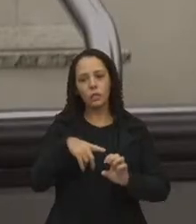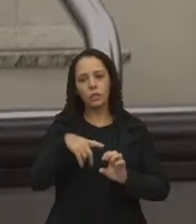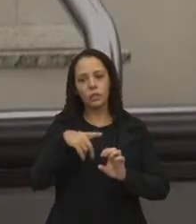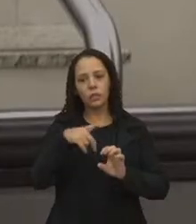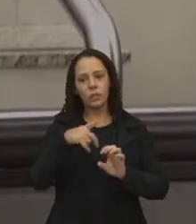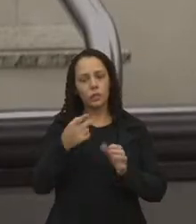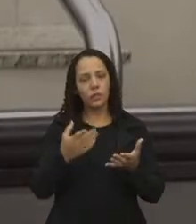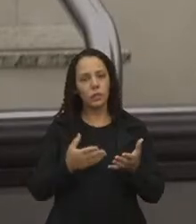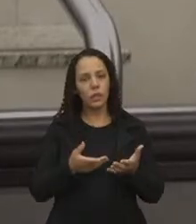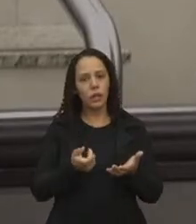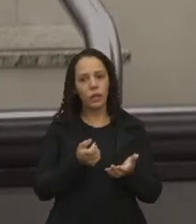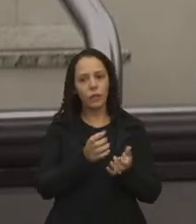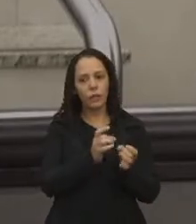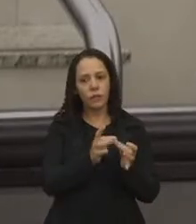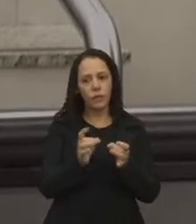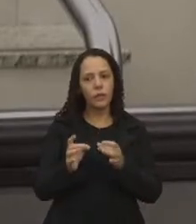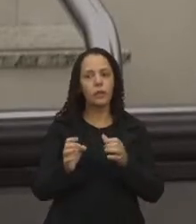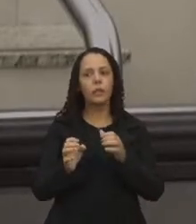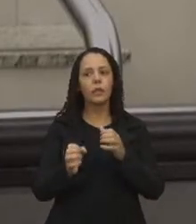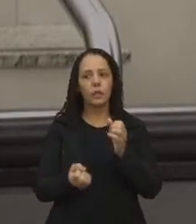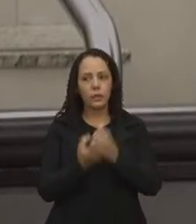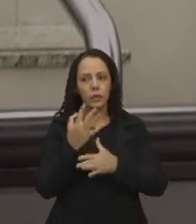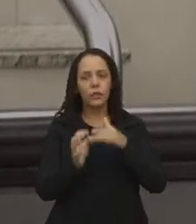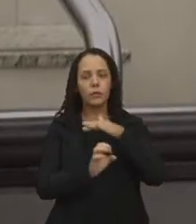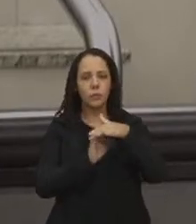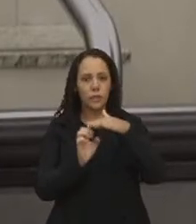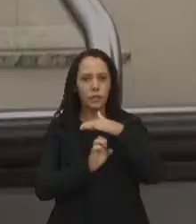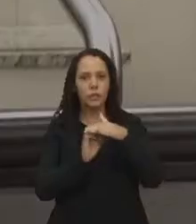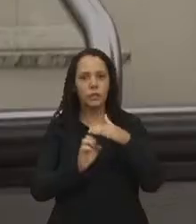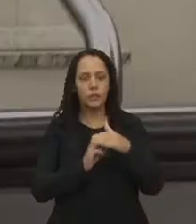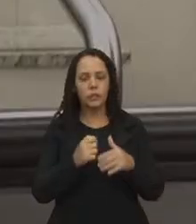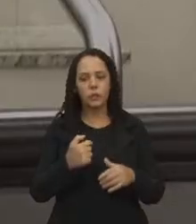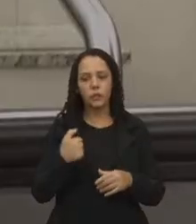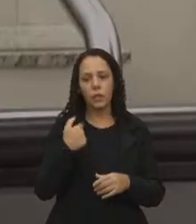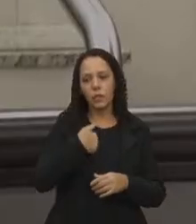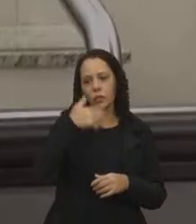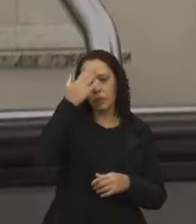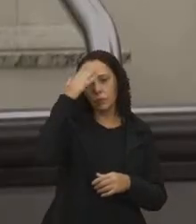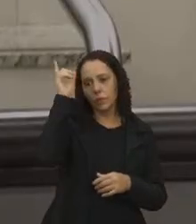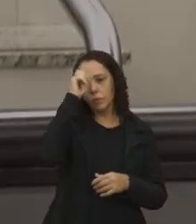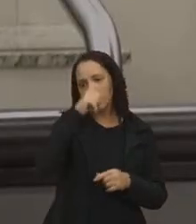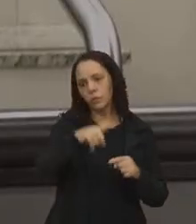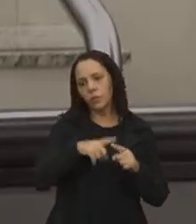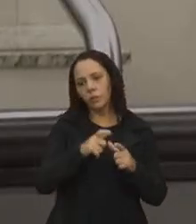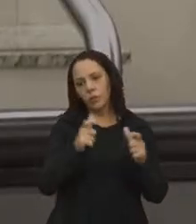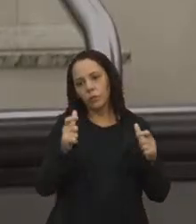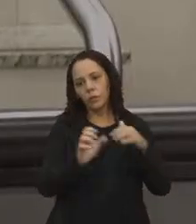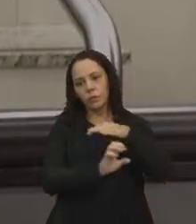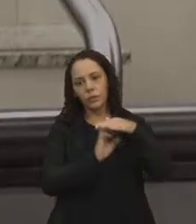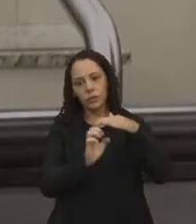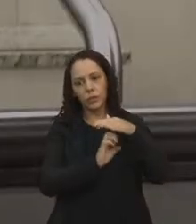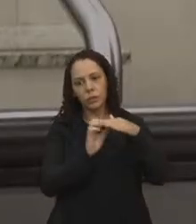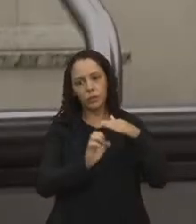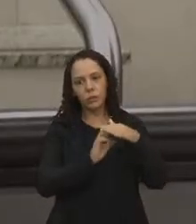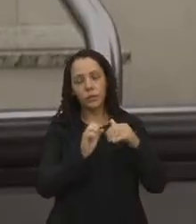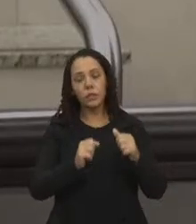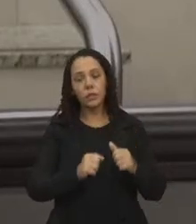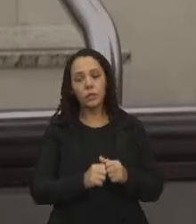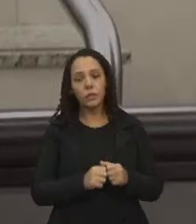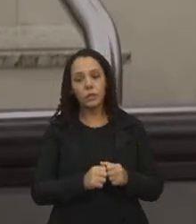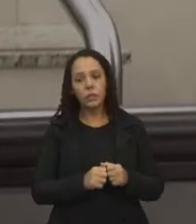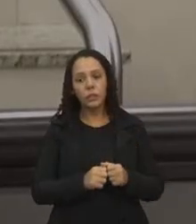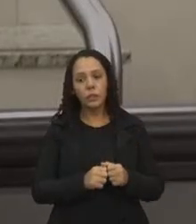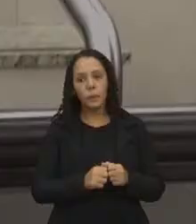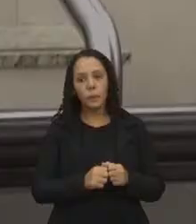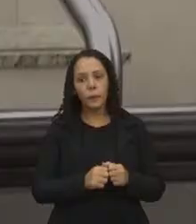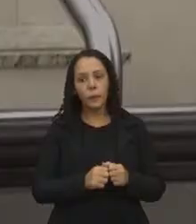difícil entrar nesse mercado, porque grande parte das empresas que são mal geridas, ou através mesmo disso,